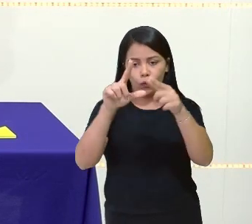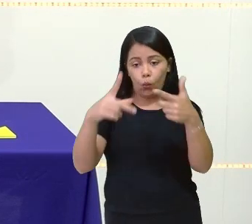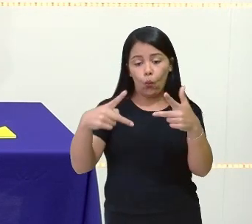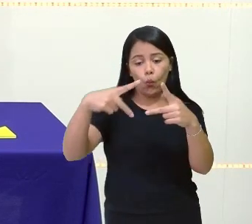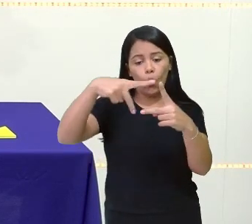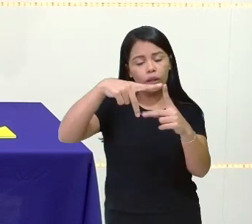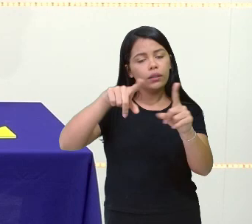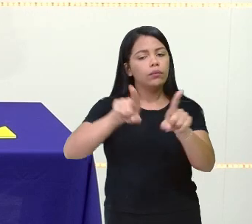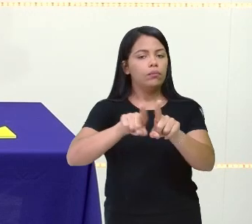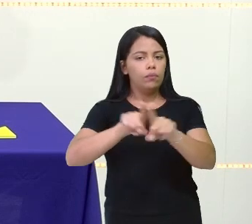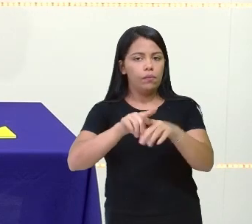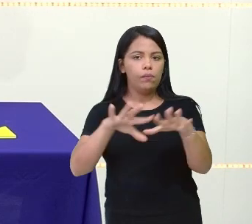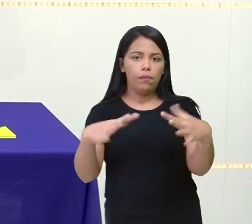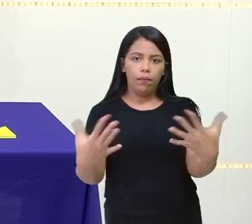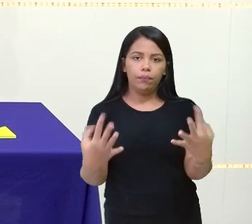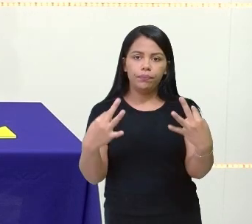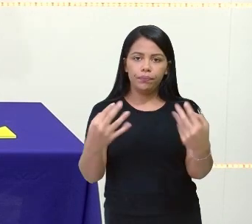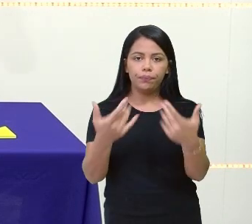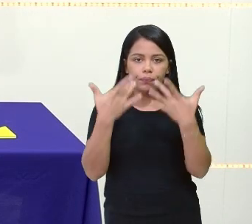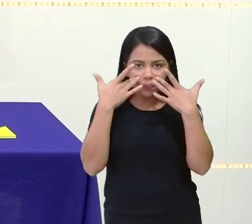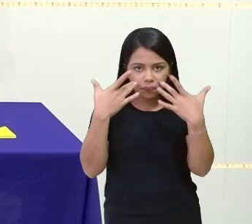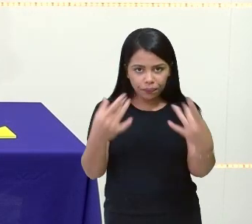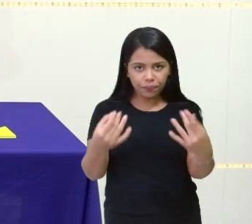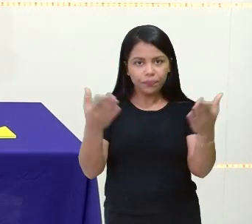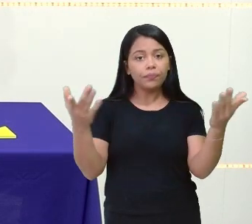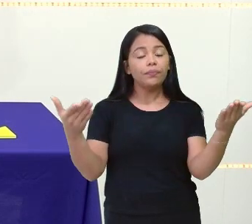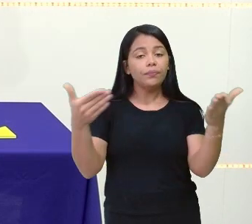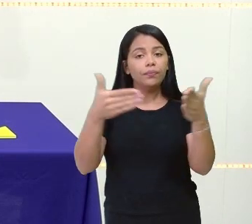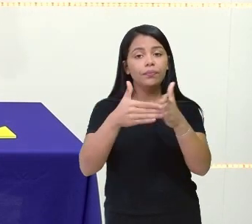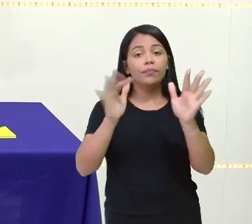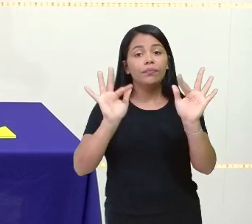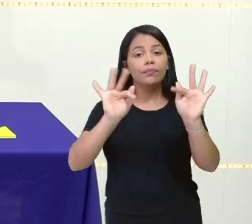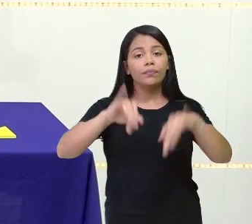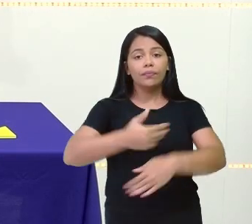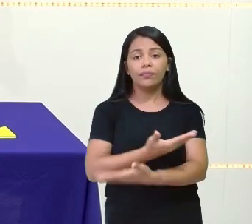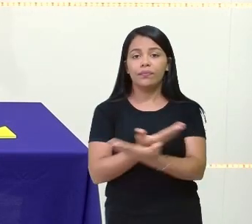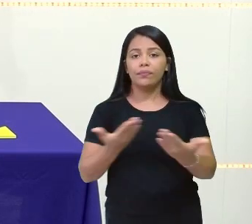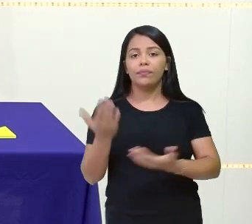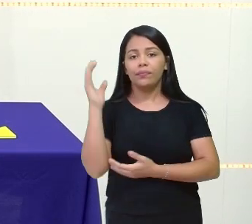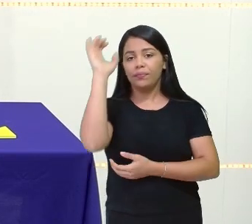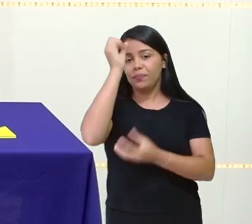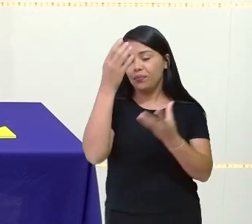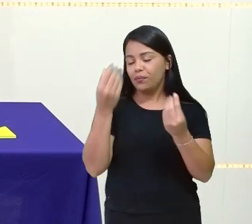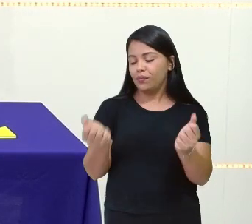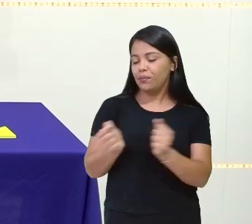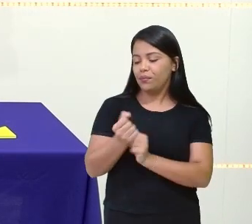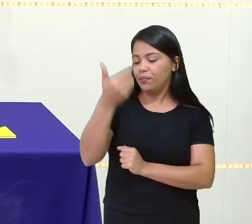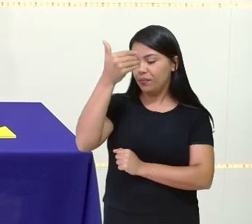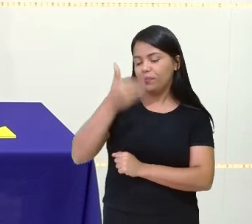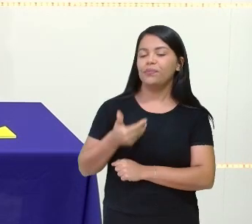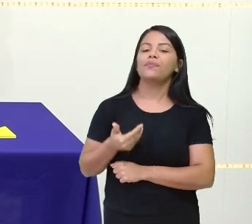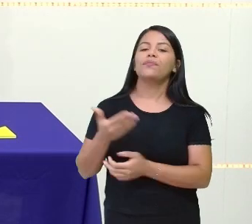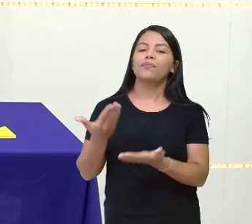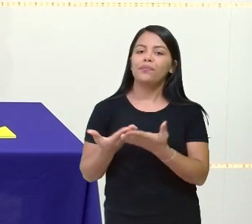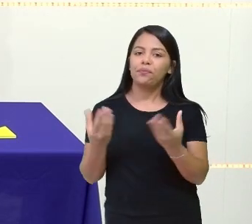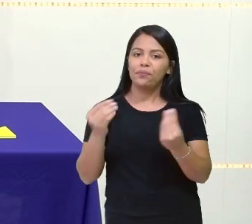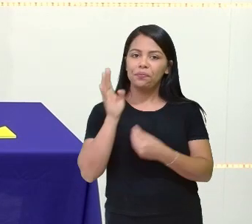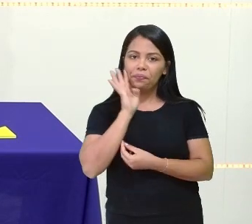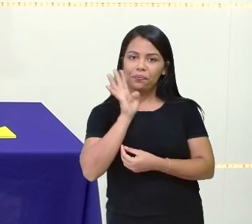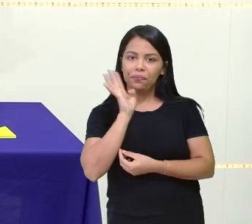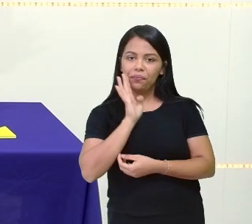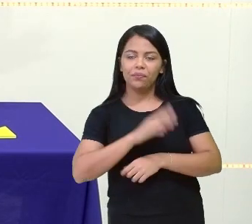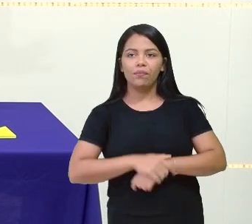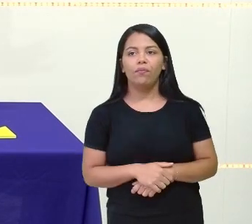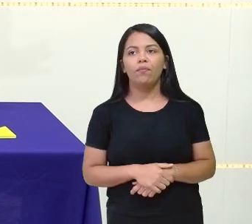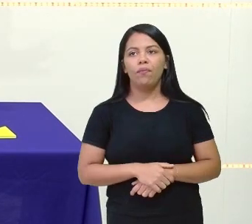também. Então, fiquem atentos e ligados até o fim para vocês aprenderem bastante comigo aqui na aula que está bem legal.